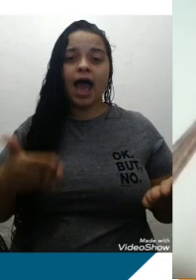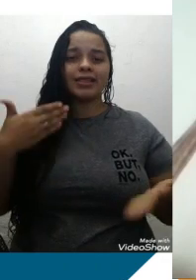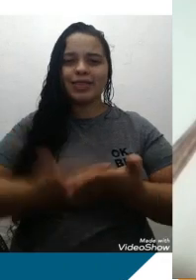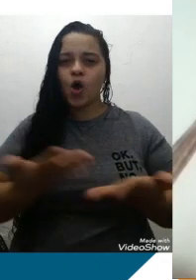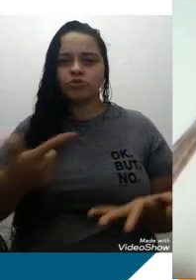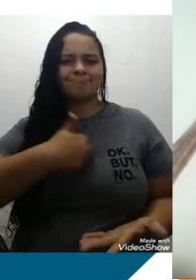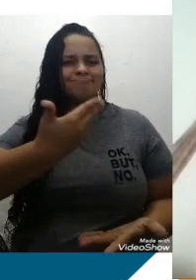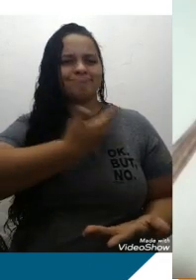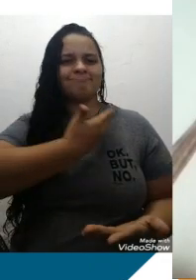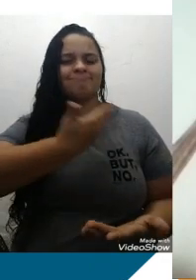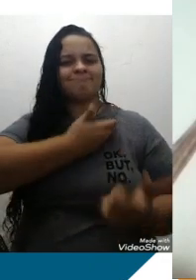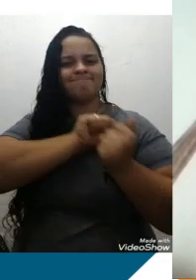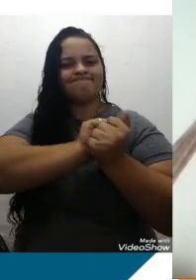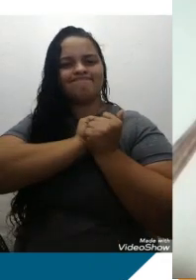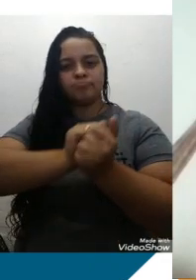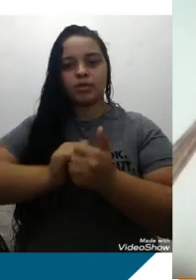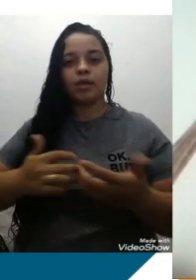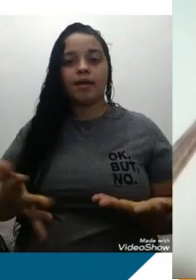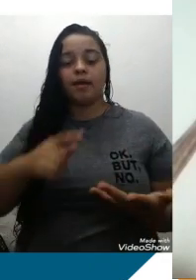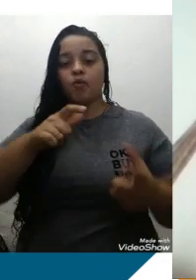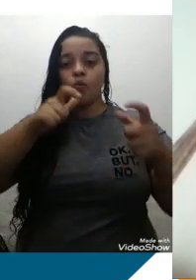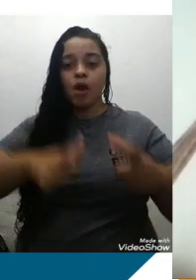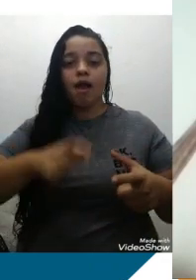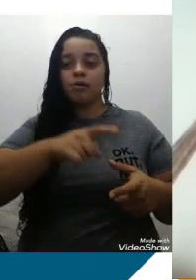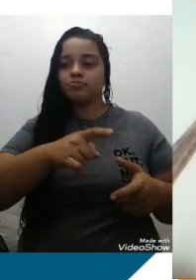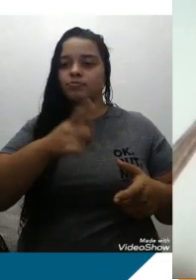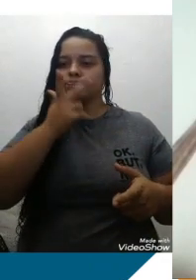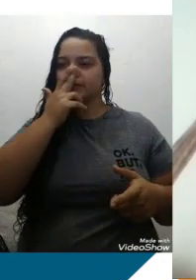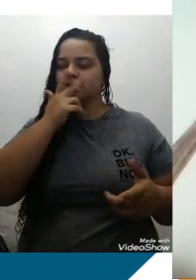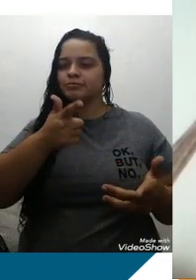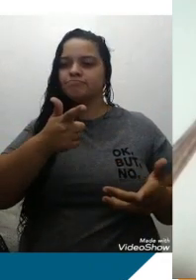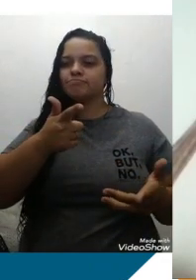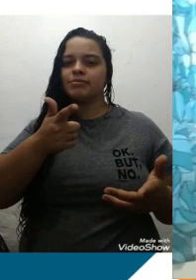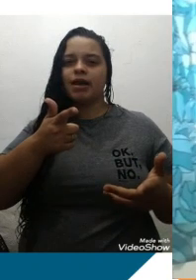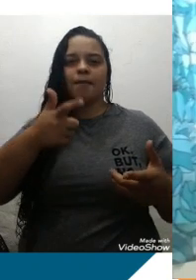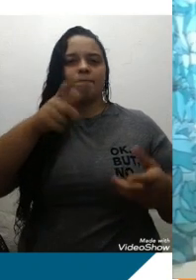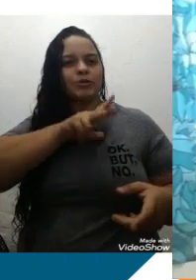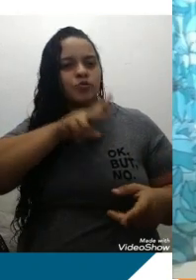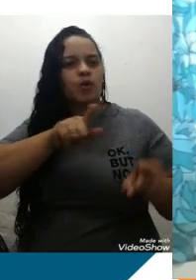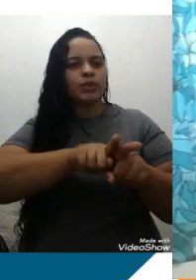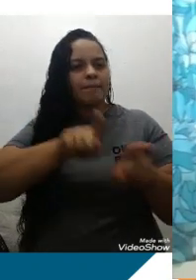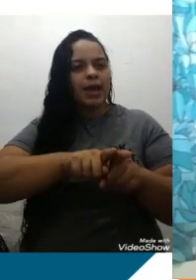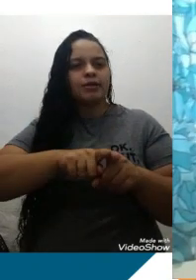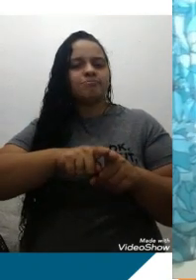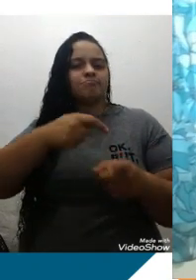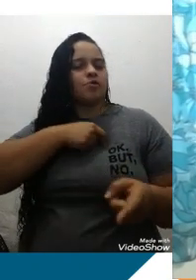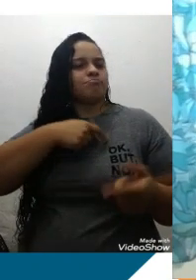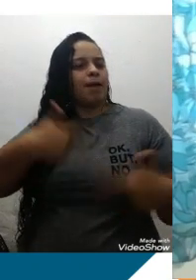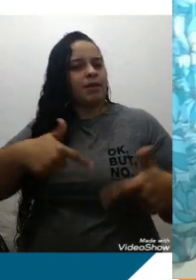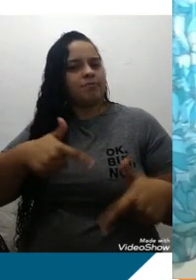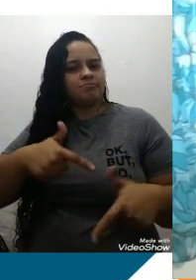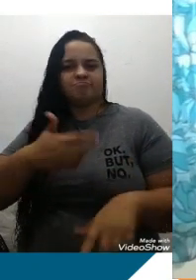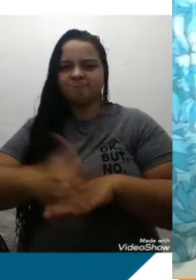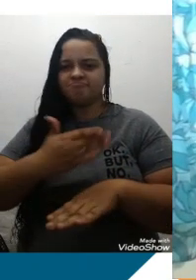grandes amigas minhas. Foi um espaço de descoberta pessoal e profissional também. Então agora, João, vamos falar um